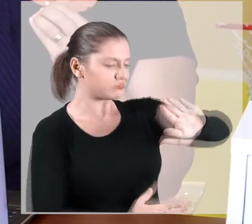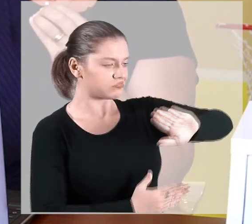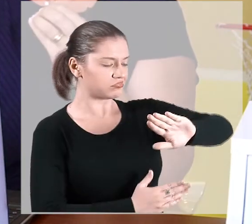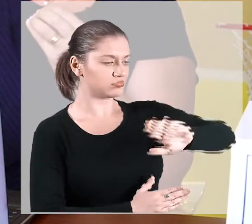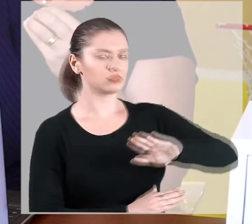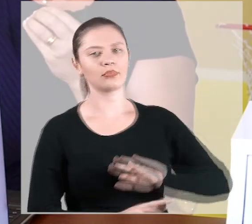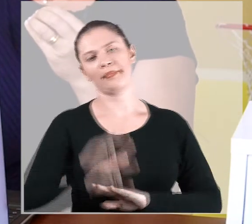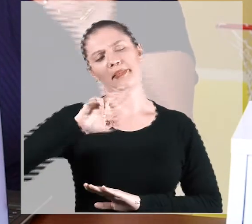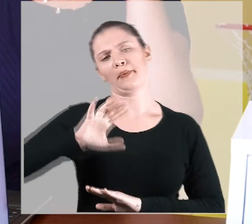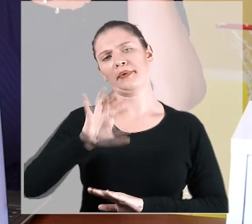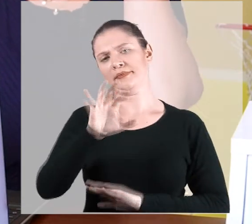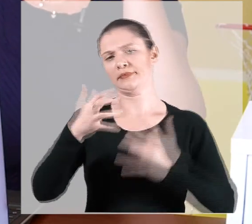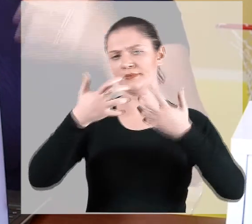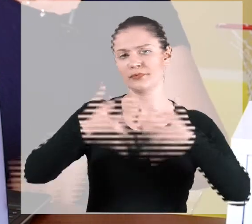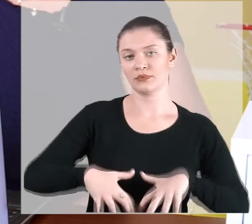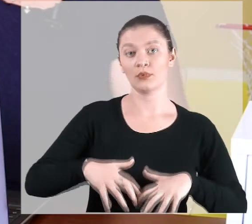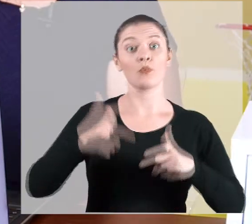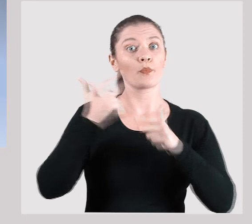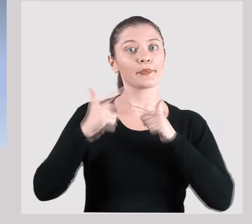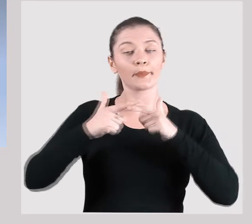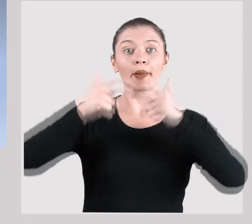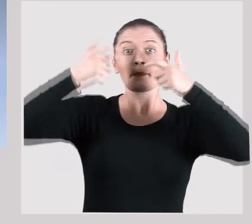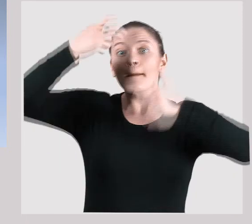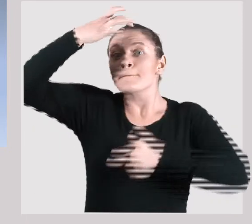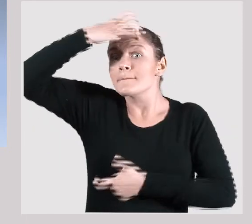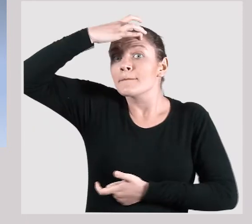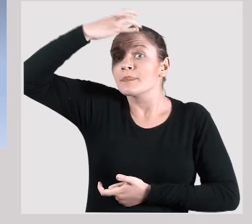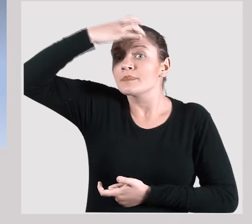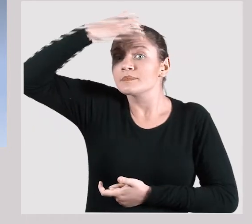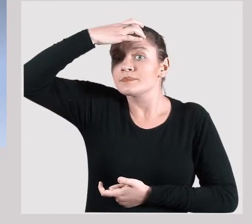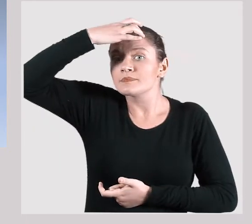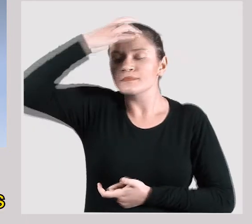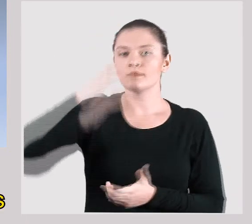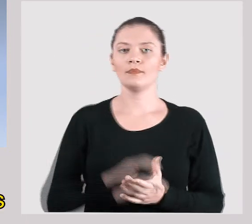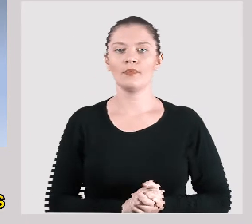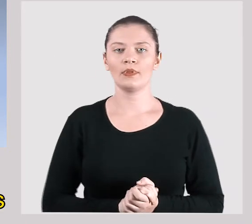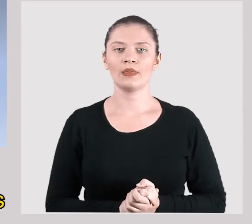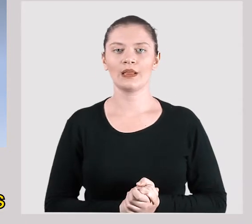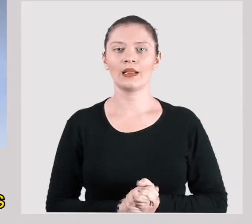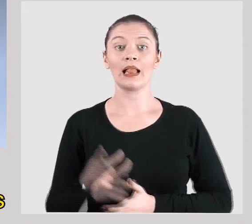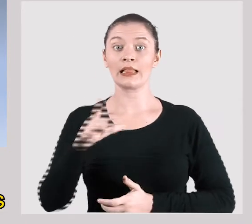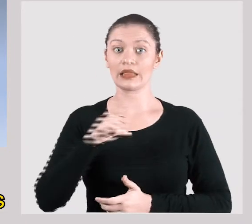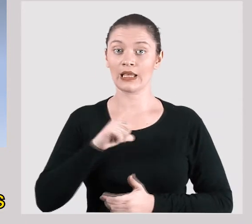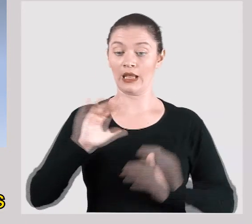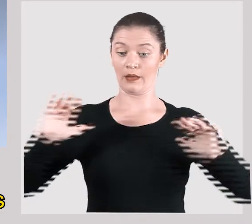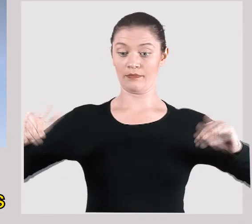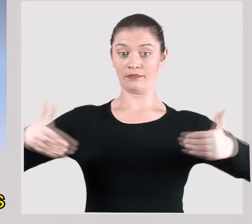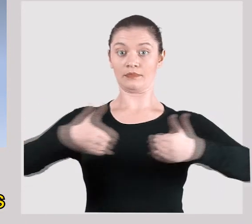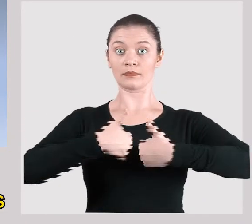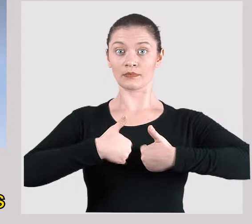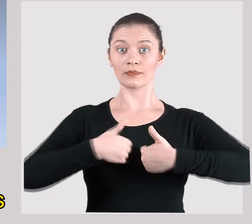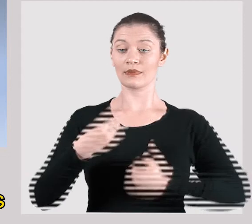não são assim, né? O problema está na mente. Muito comum o transtorno do espectro autista, vários estudos mostrando até